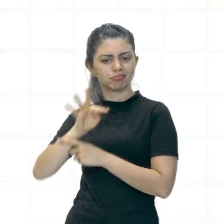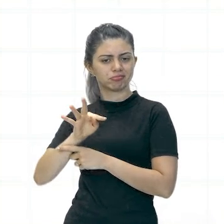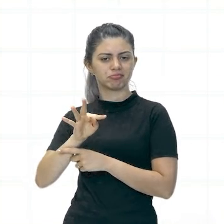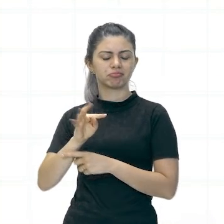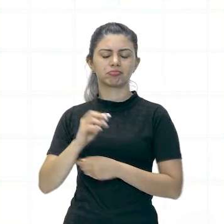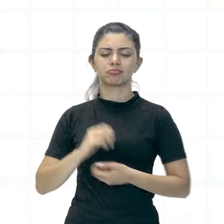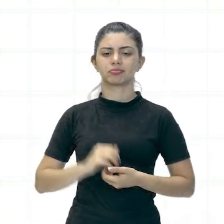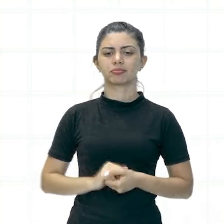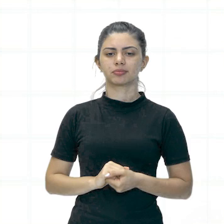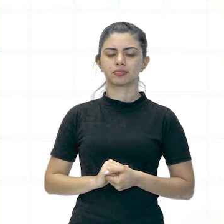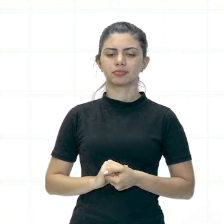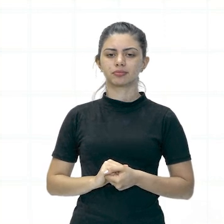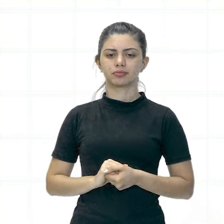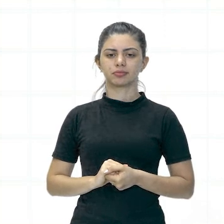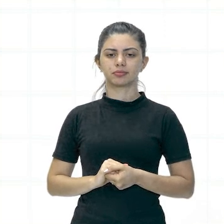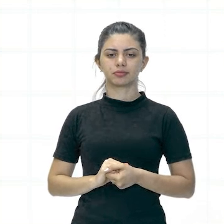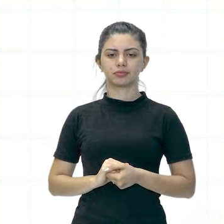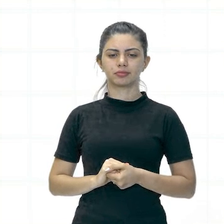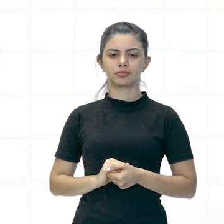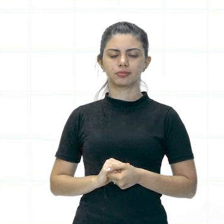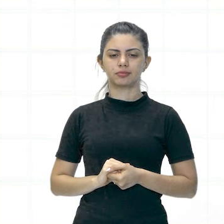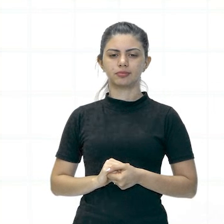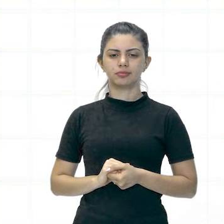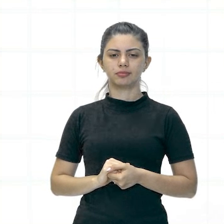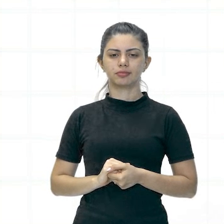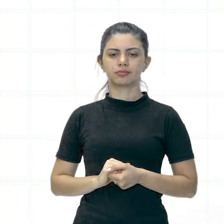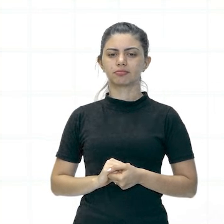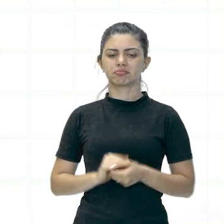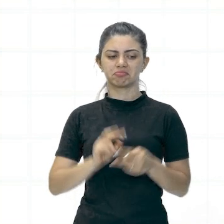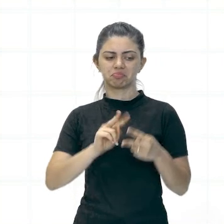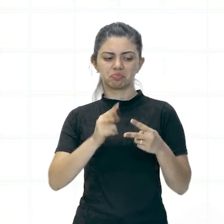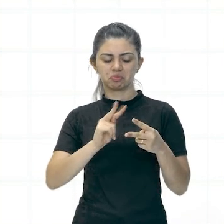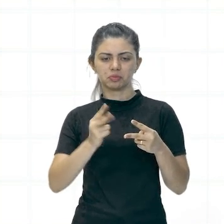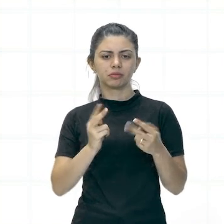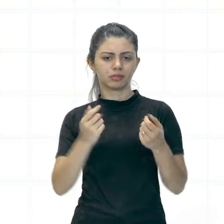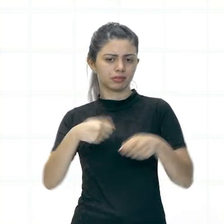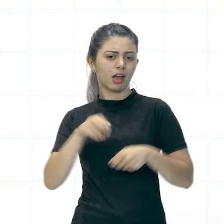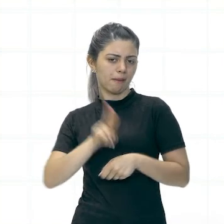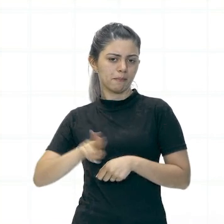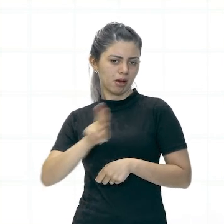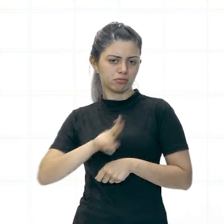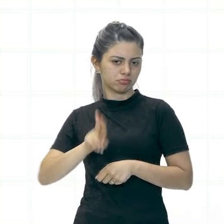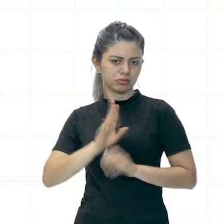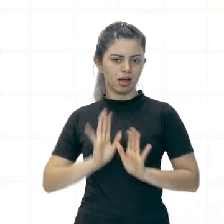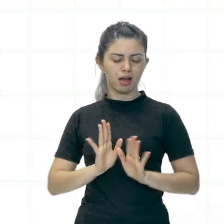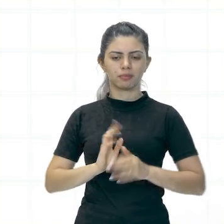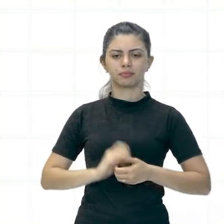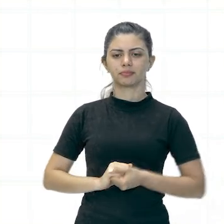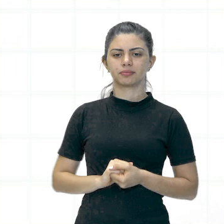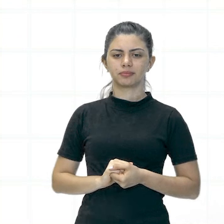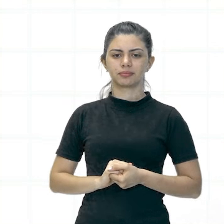go to the supermarket. Sem problema nenhum, posso utilizar sim.